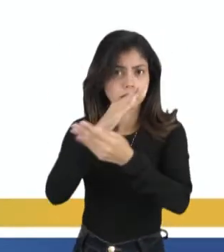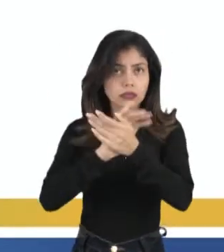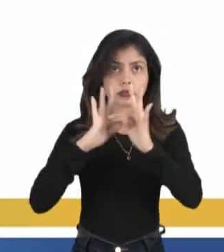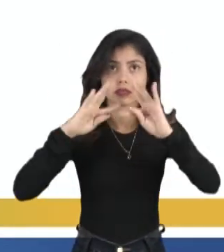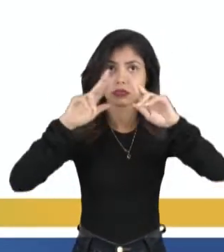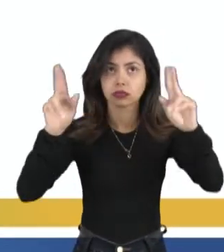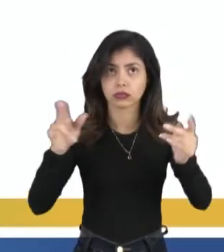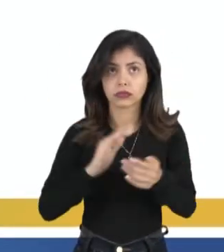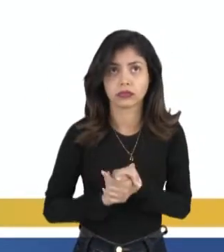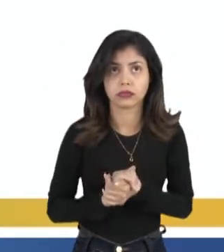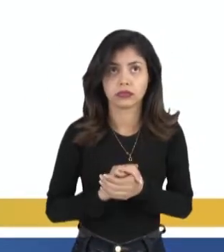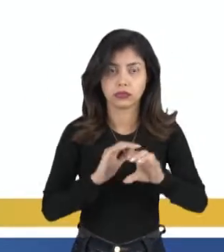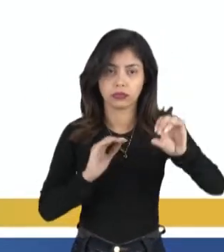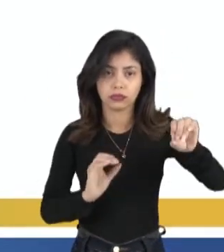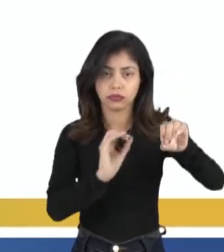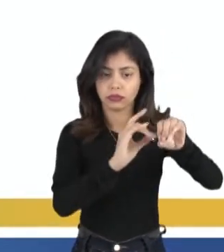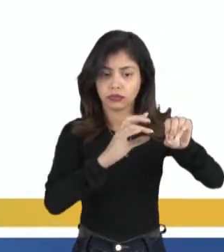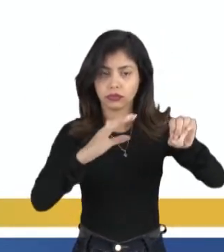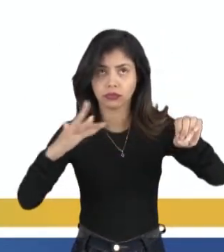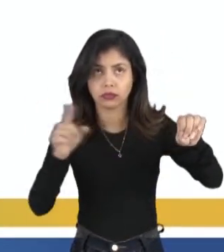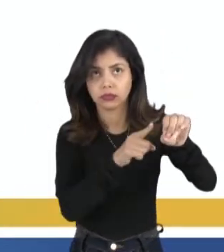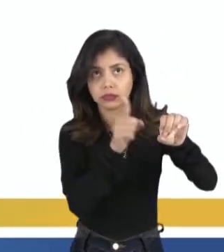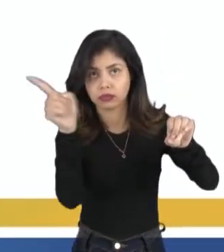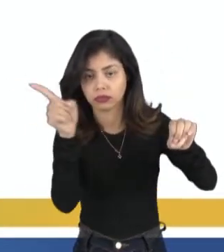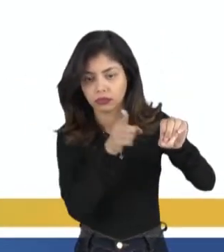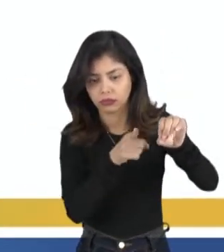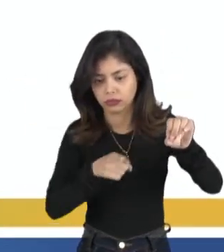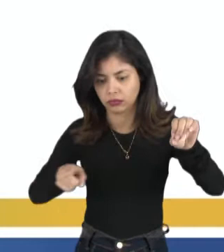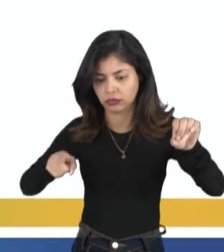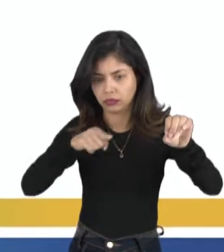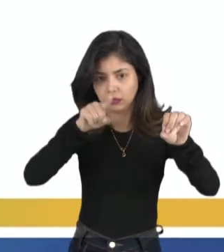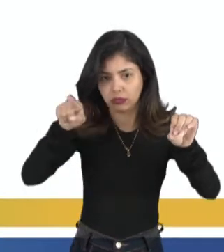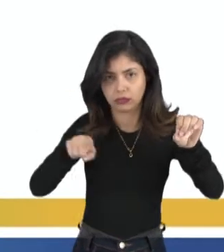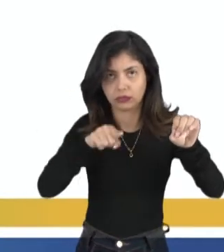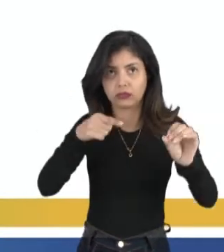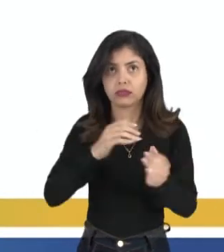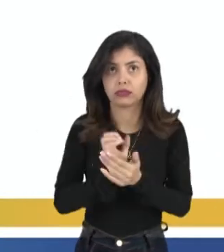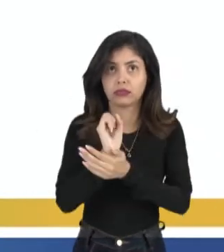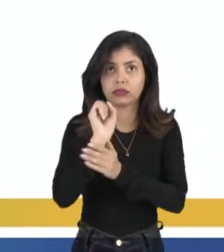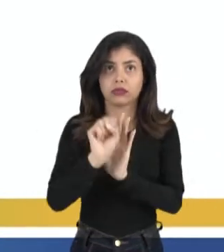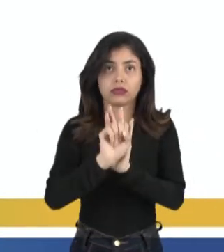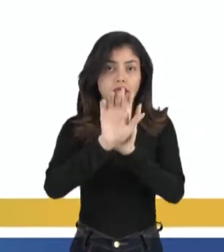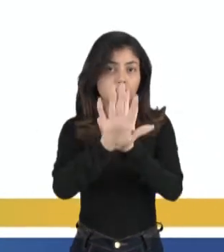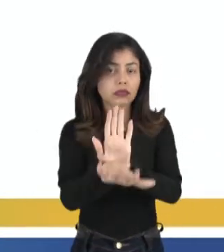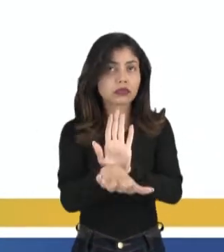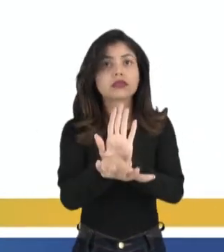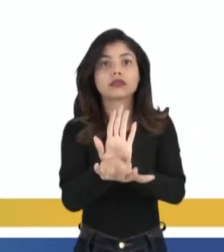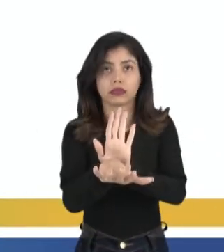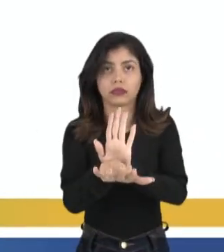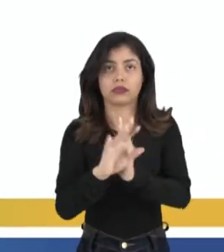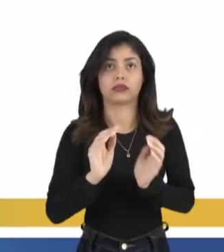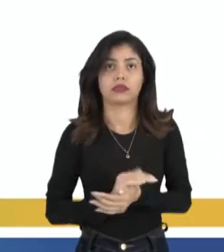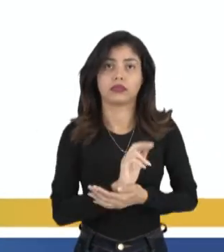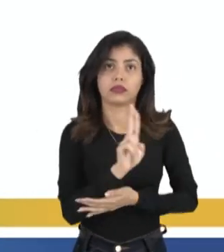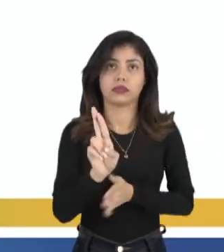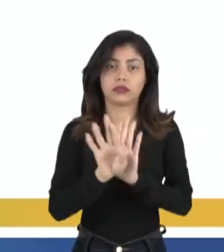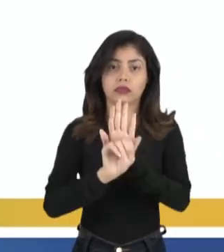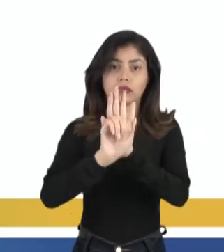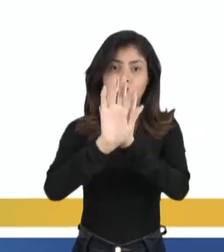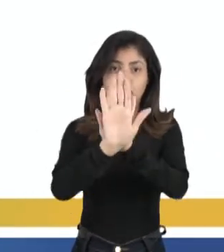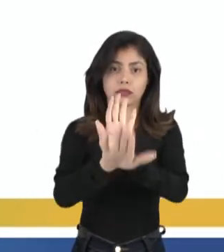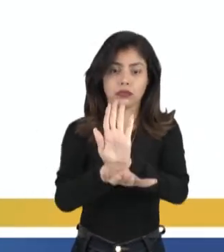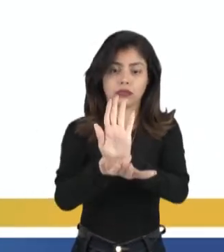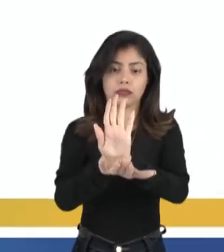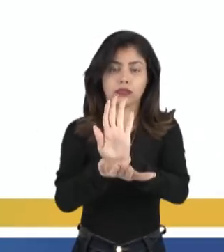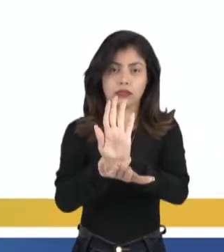ali um corpo extenso, ó, várias setinhas aqui passando ao redor aqui, e aí vai produzir aqui uma região que a gente chama de